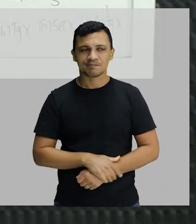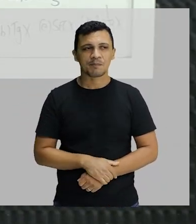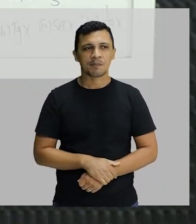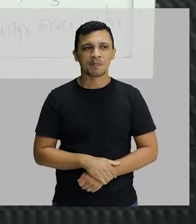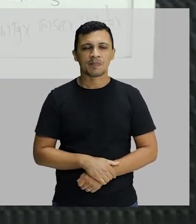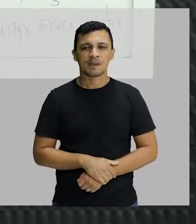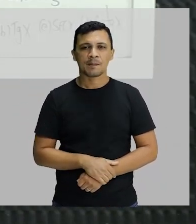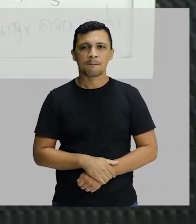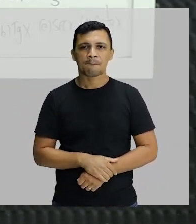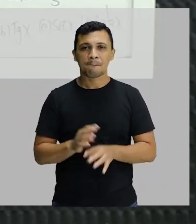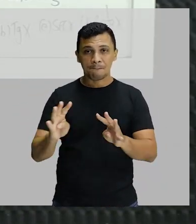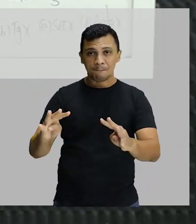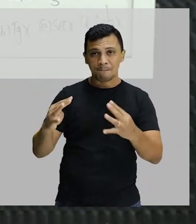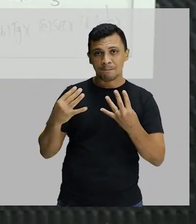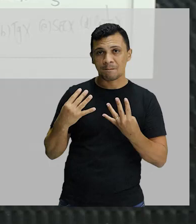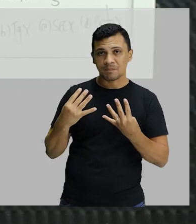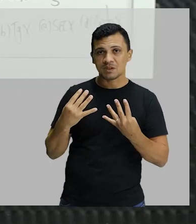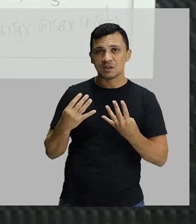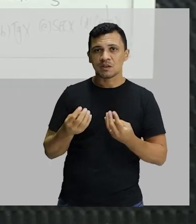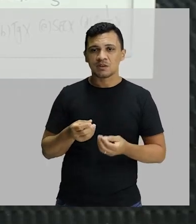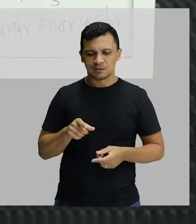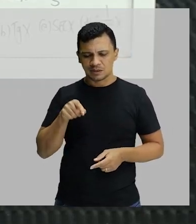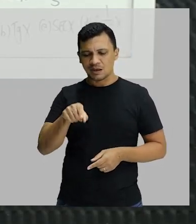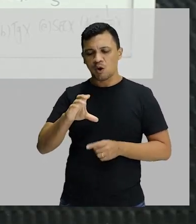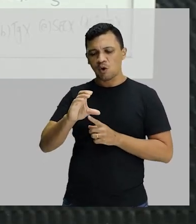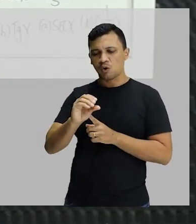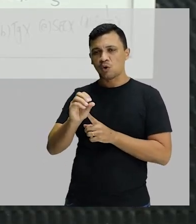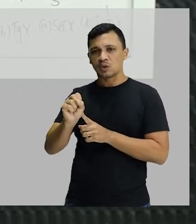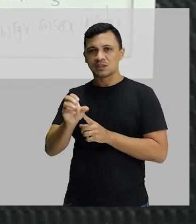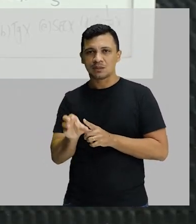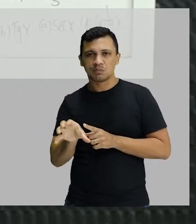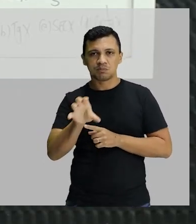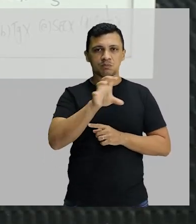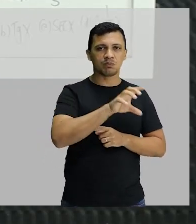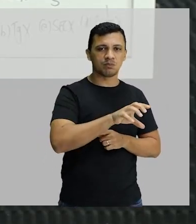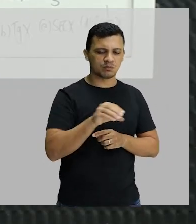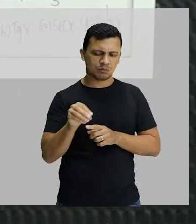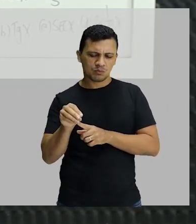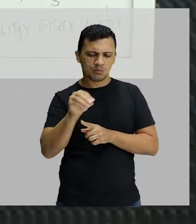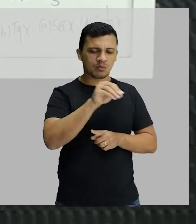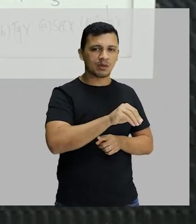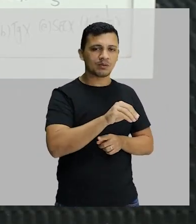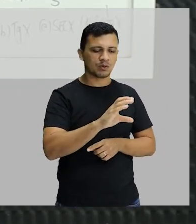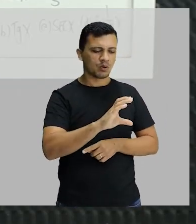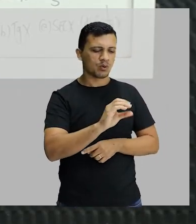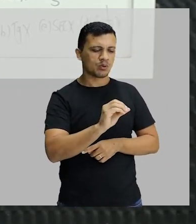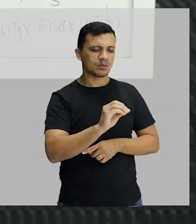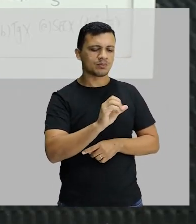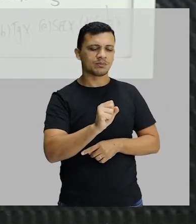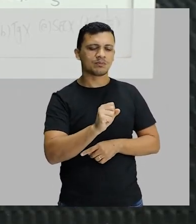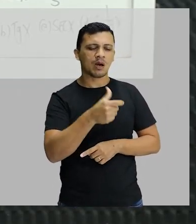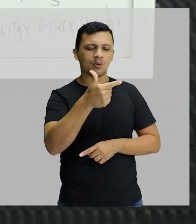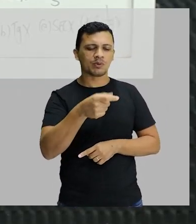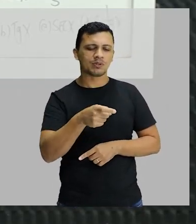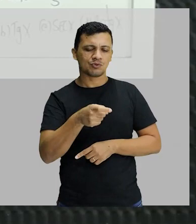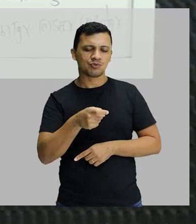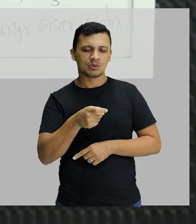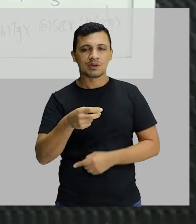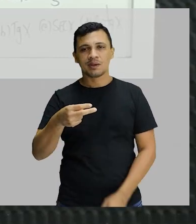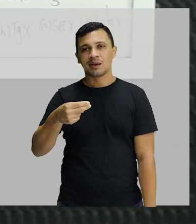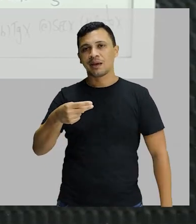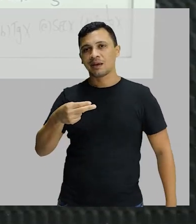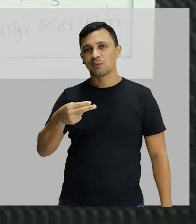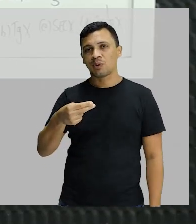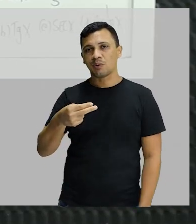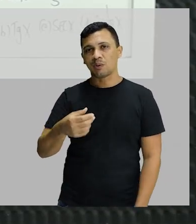só. Então, vamos lá. Vamos isolar o cosseno de x. Eu vou ter que o cosseno ao quadrado de x vai